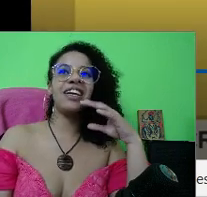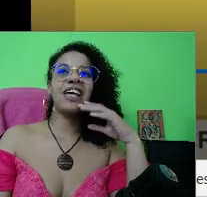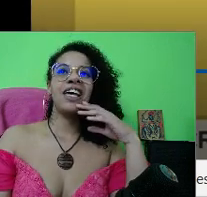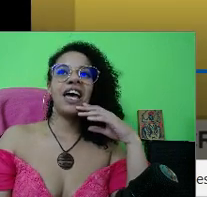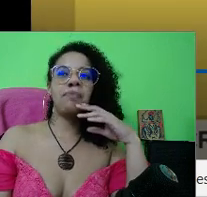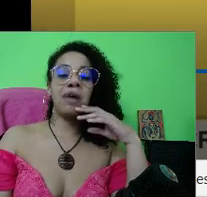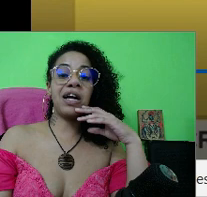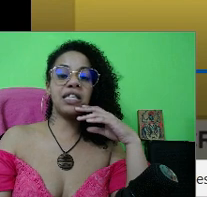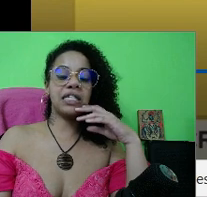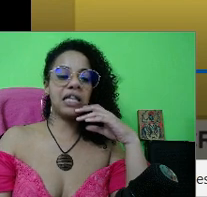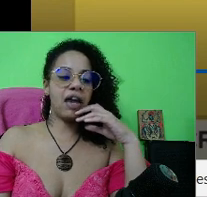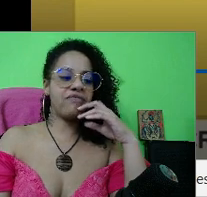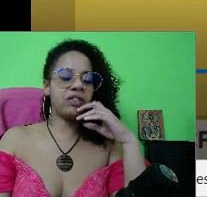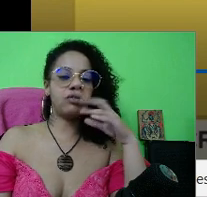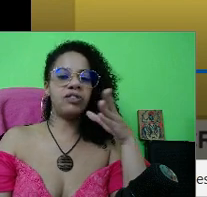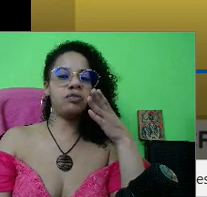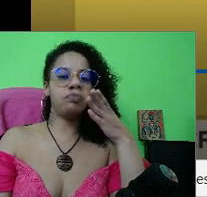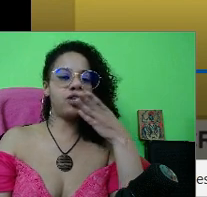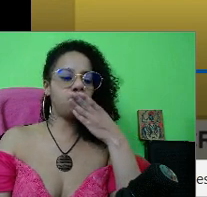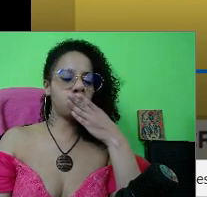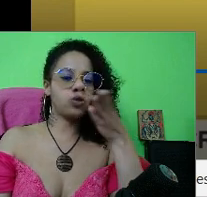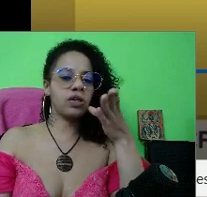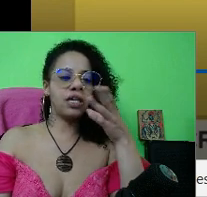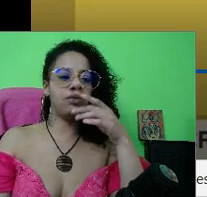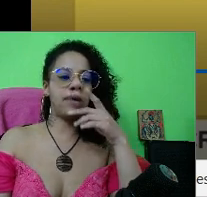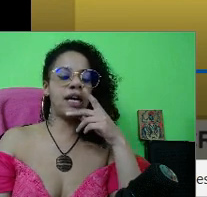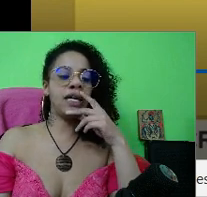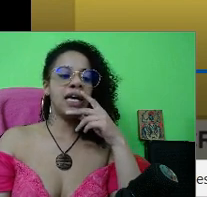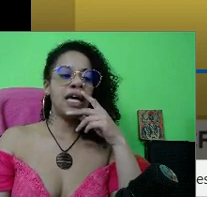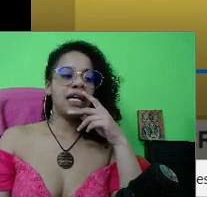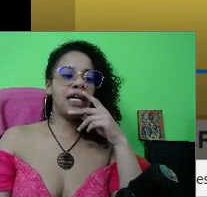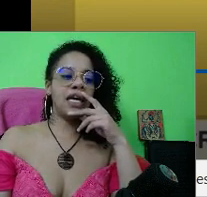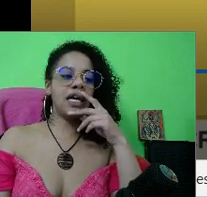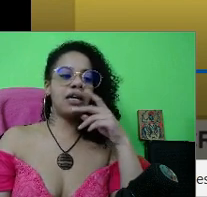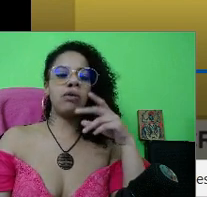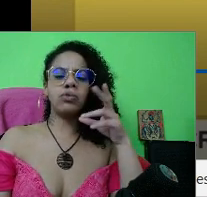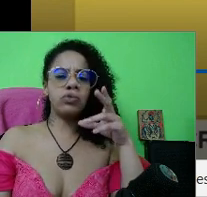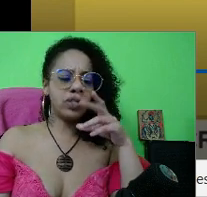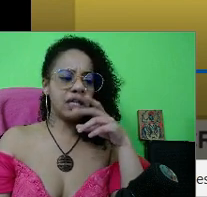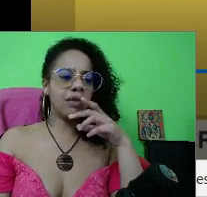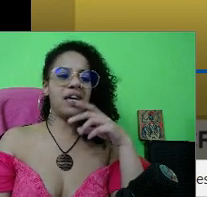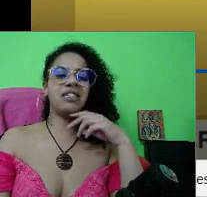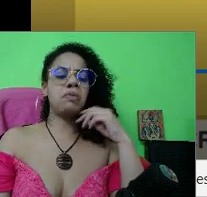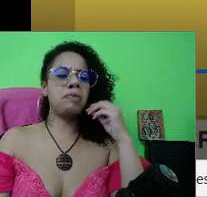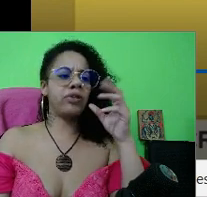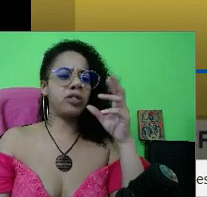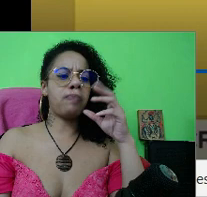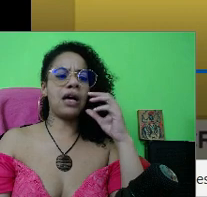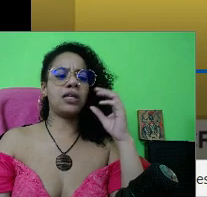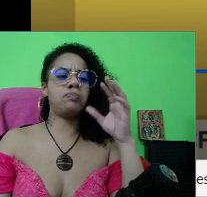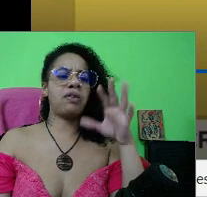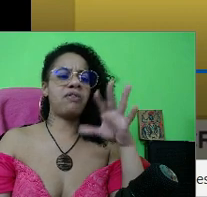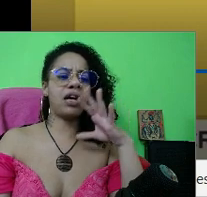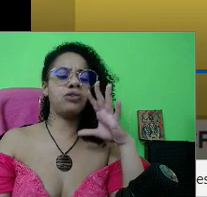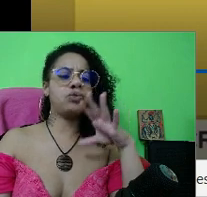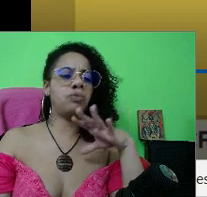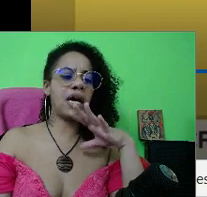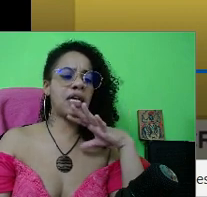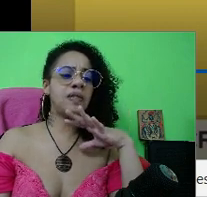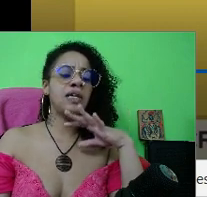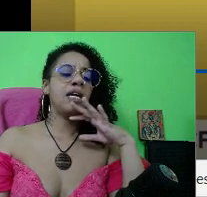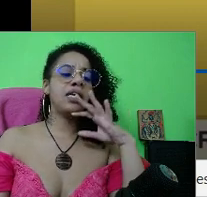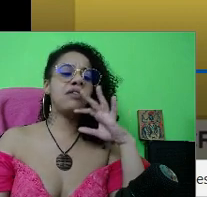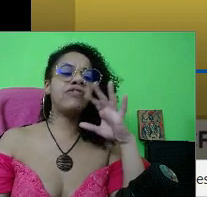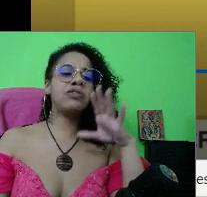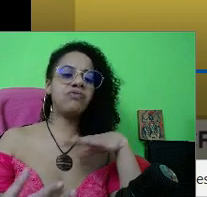Marily das Trevas inclusive um beijo querido Marley e ele é um dos que também sempre me deu espaço para falar e